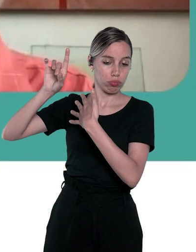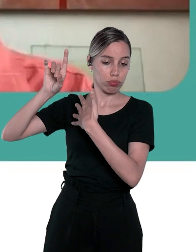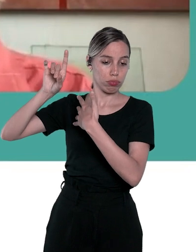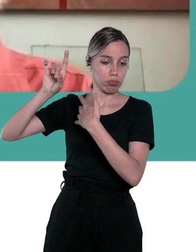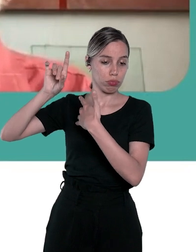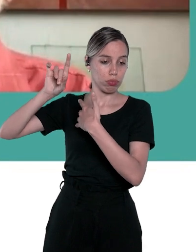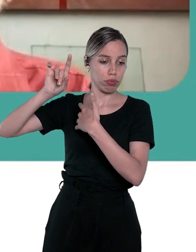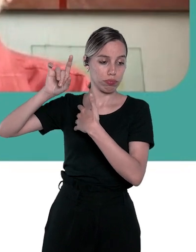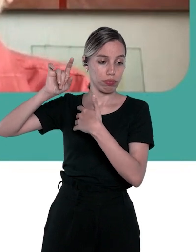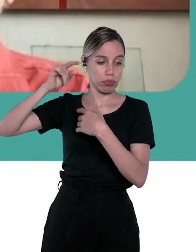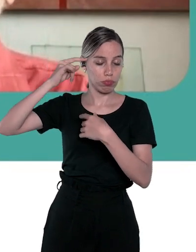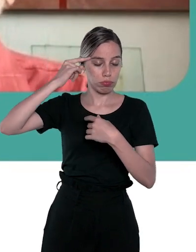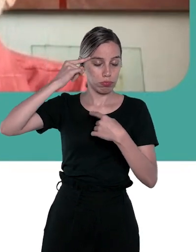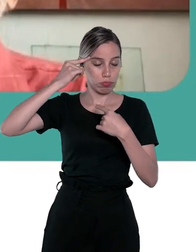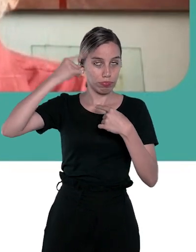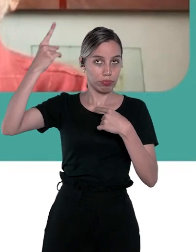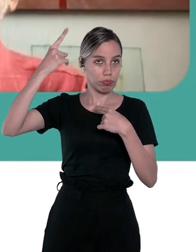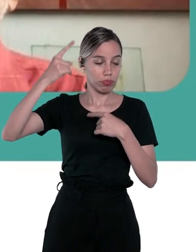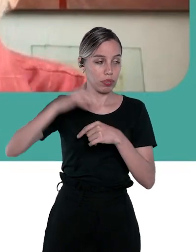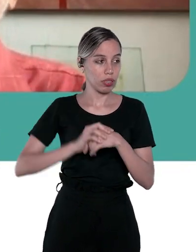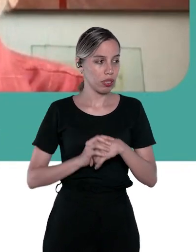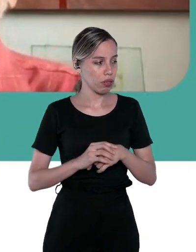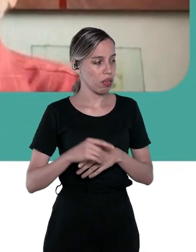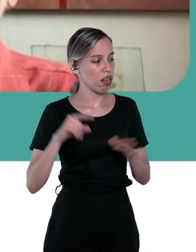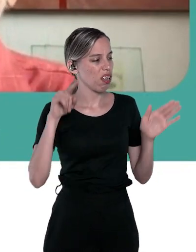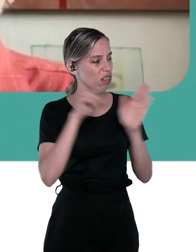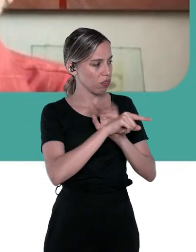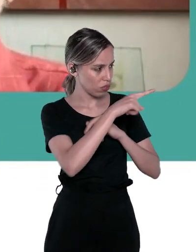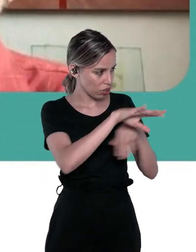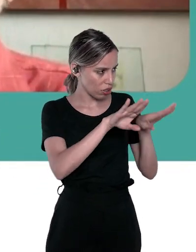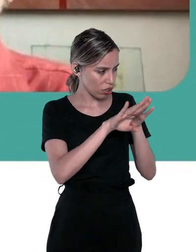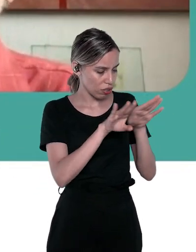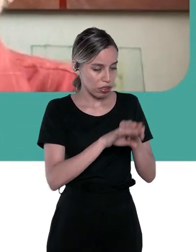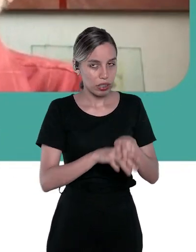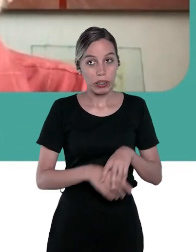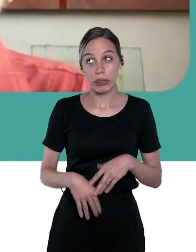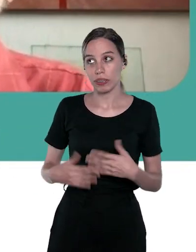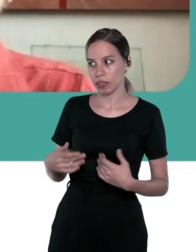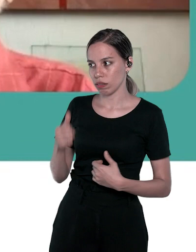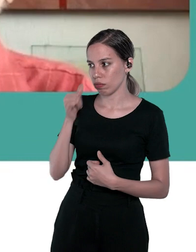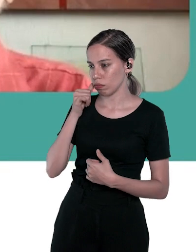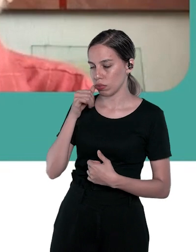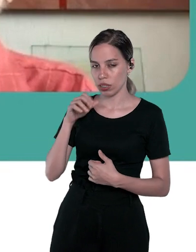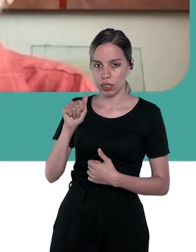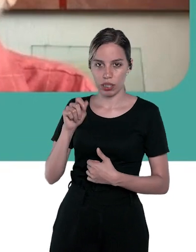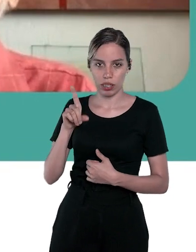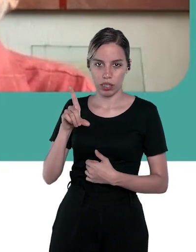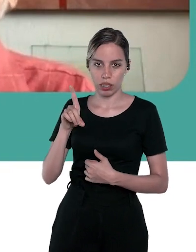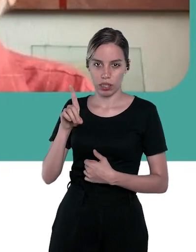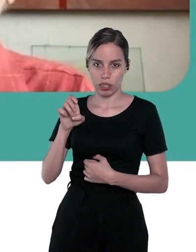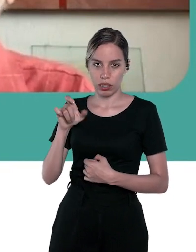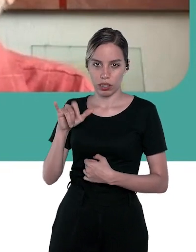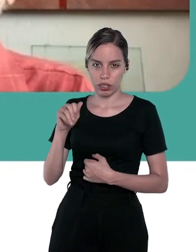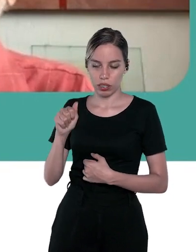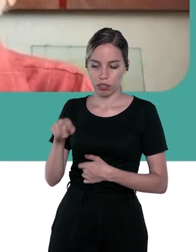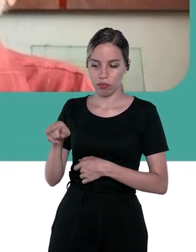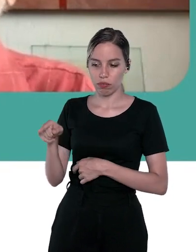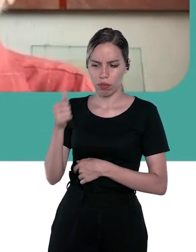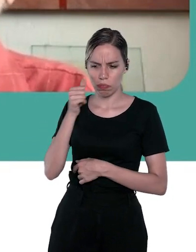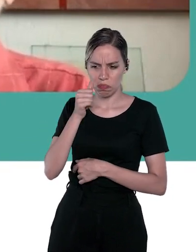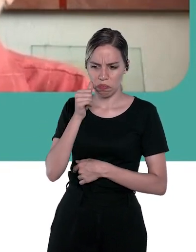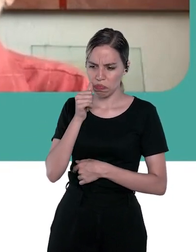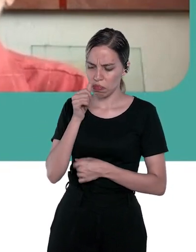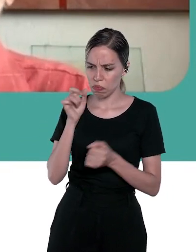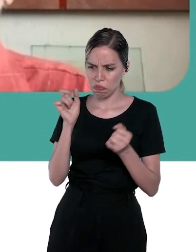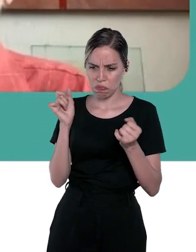adoro a Adélia Prado, acho que ela é uma poeta maravilhosa, uma poeta de grande, muito inspirada